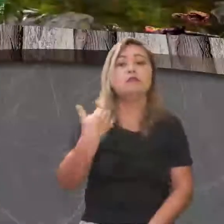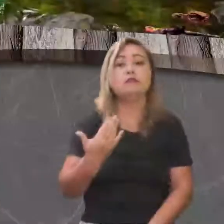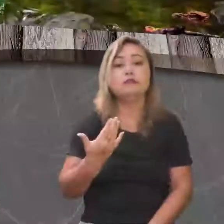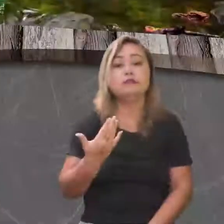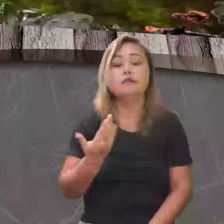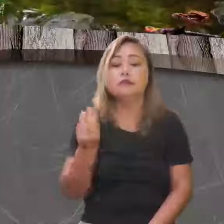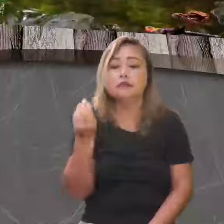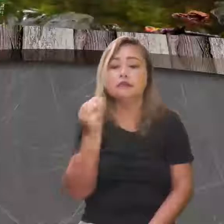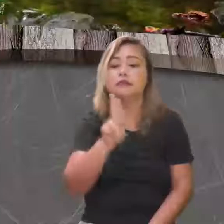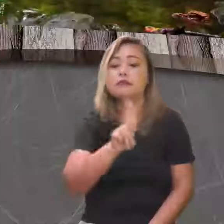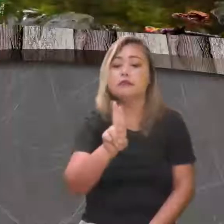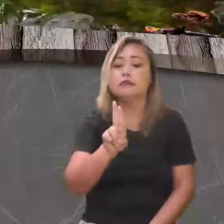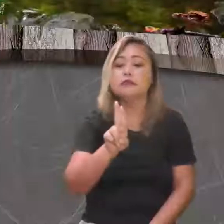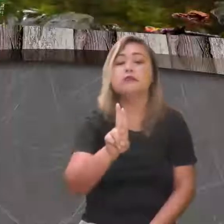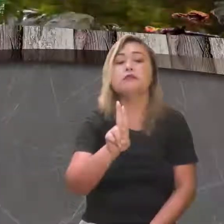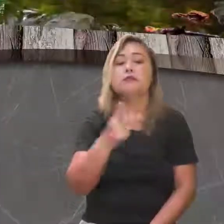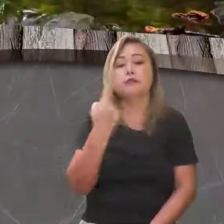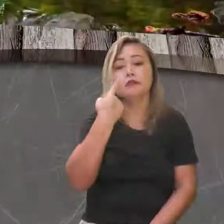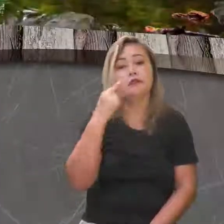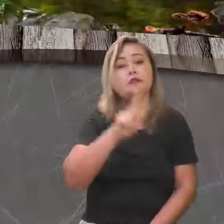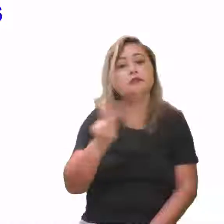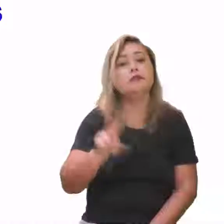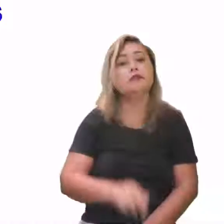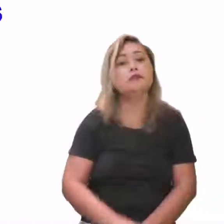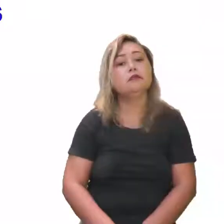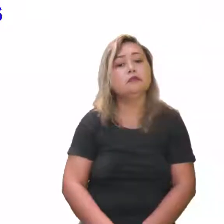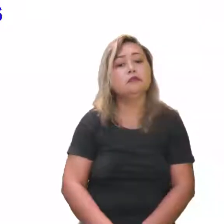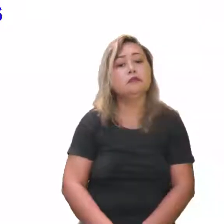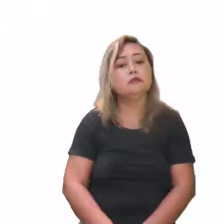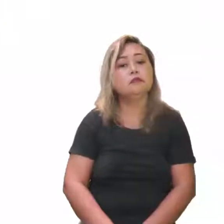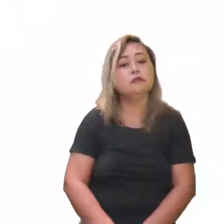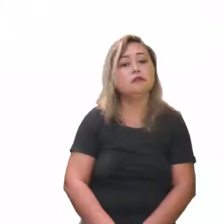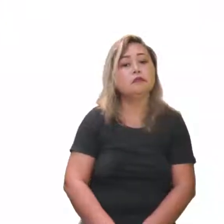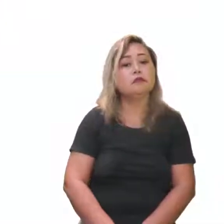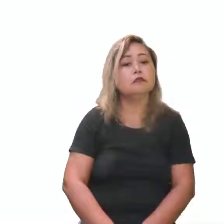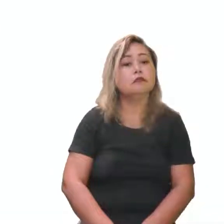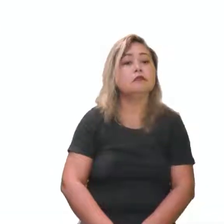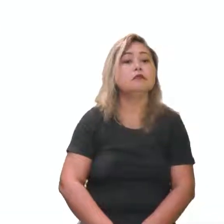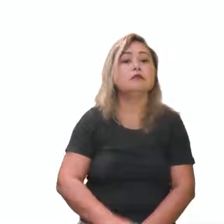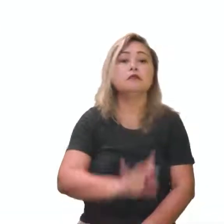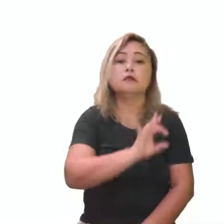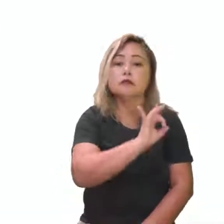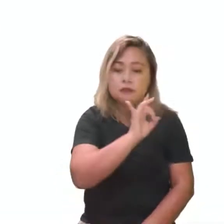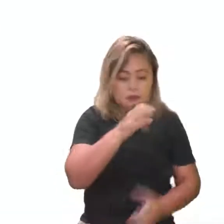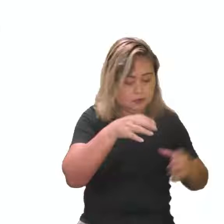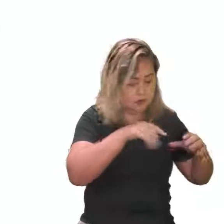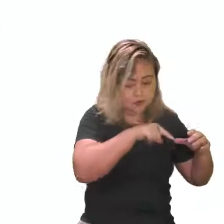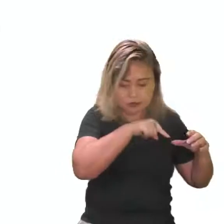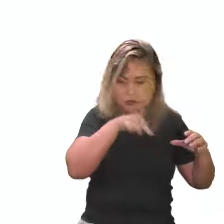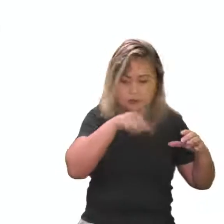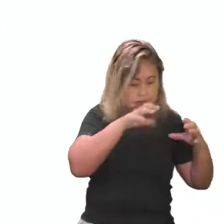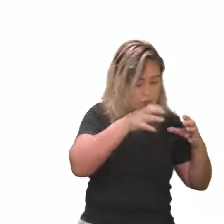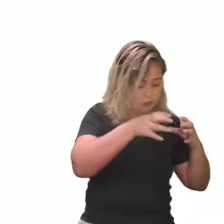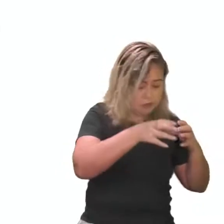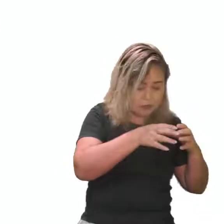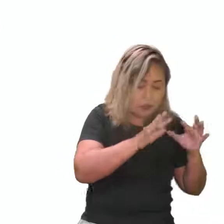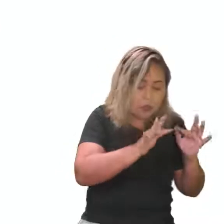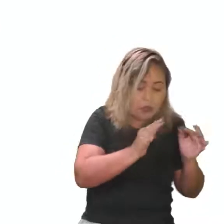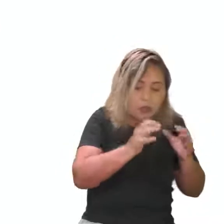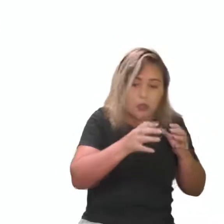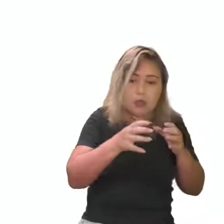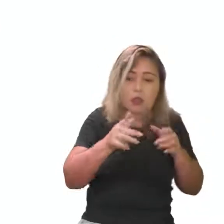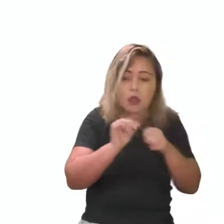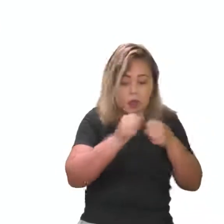deu um nome para essa escala aí. Vamos olhar? Olha lá. Cada ser vivo, então, nessa escala tinha um